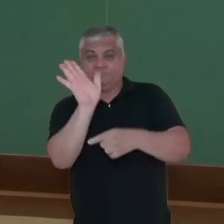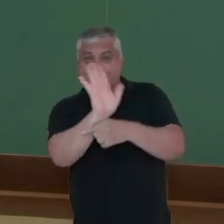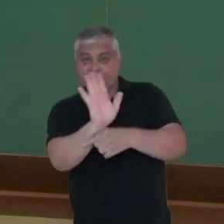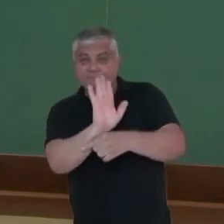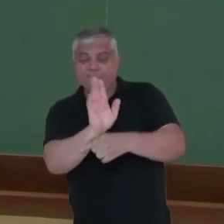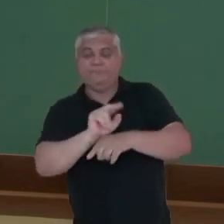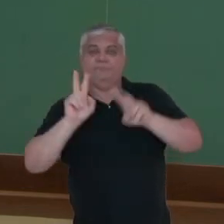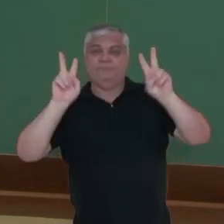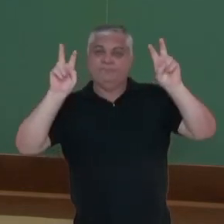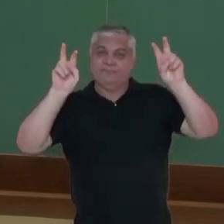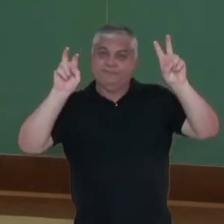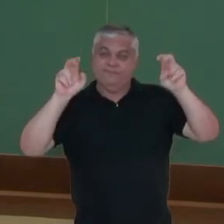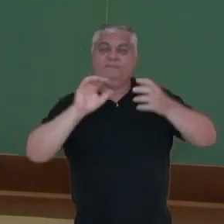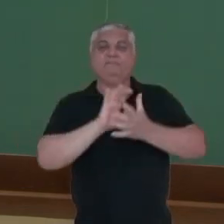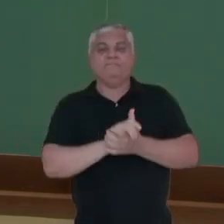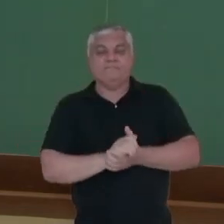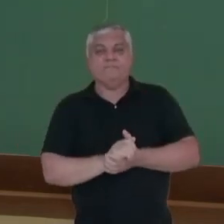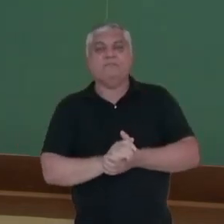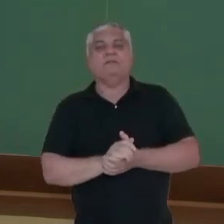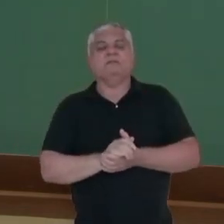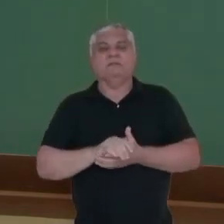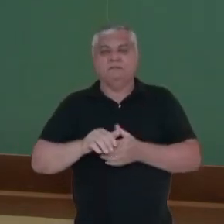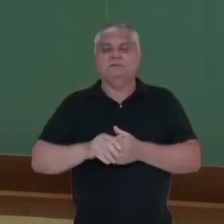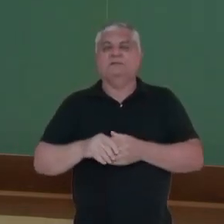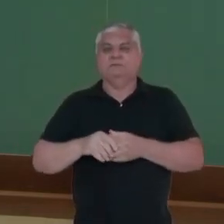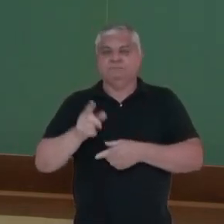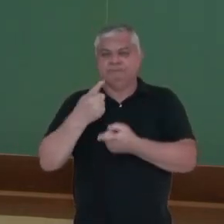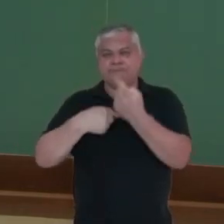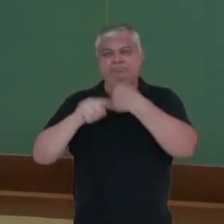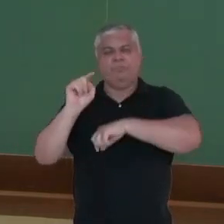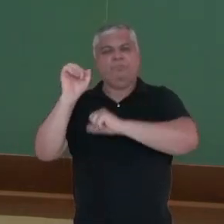nós falamos, né, sobre a Revolução